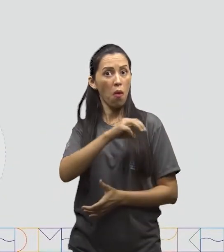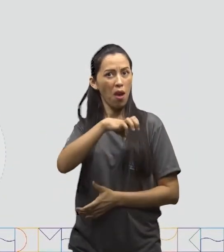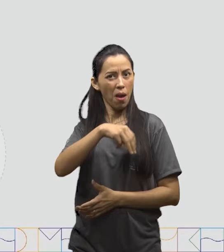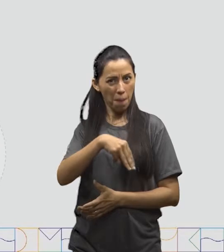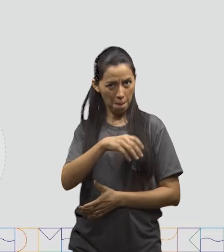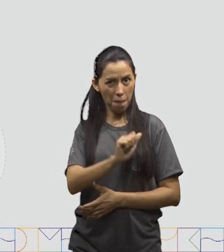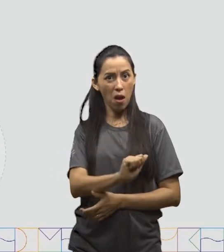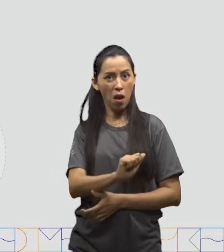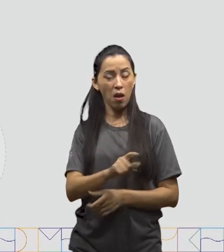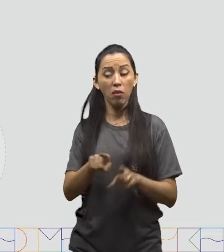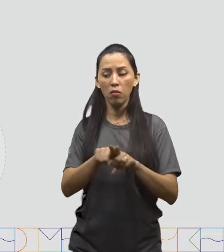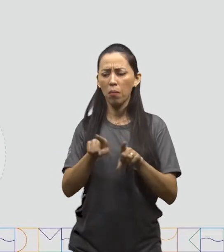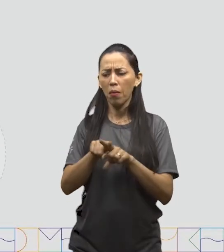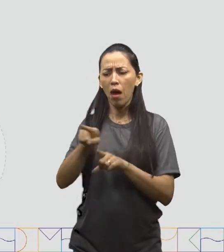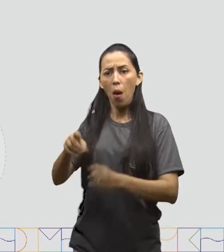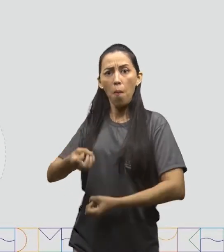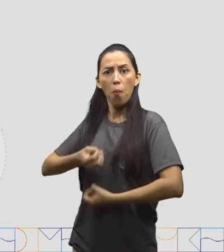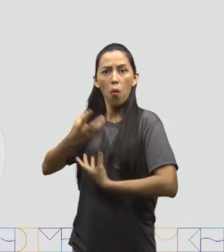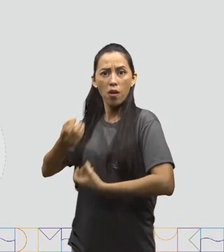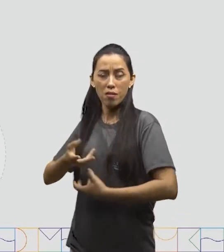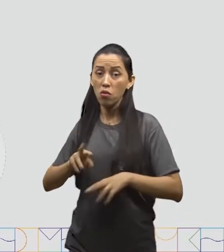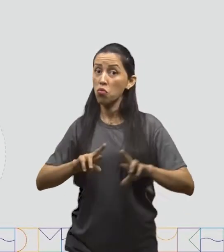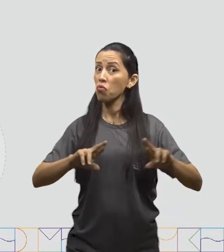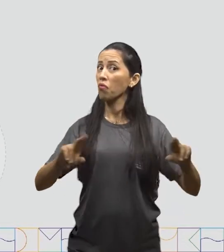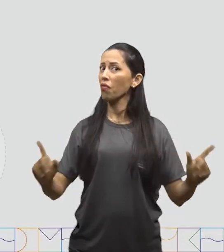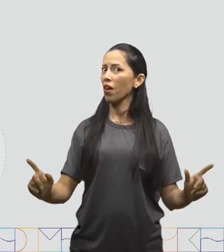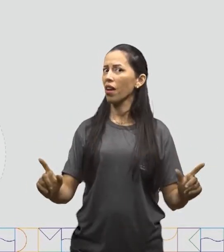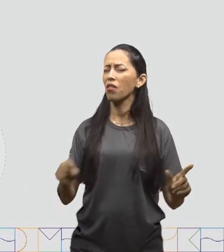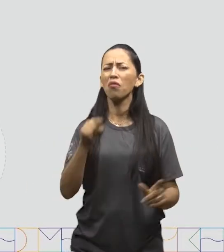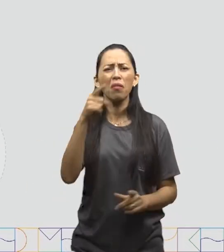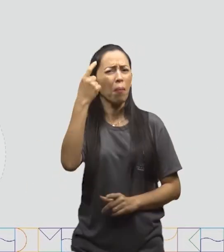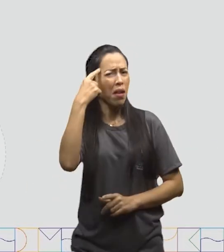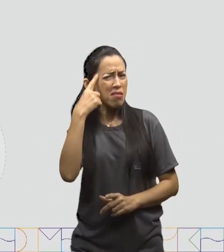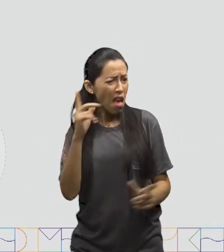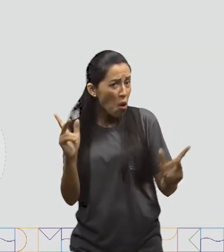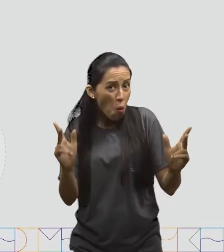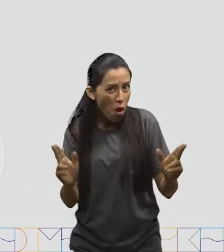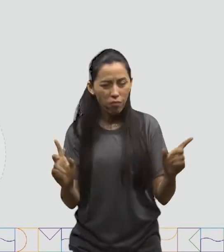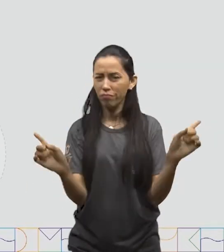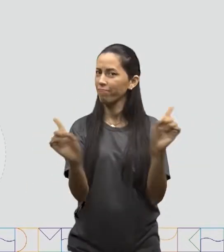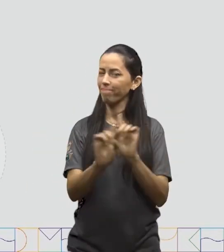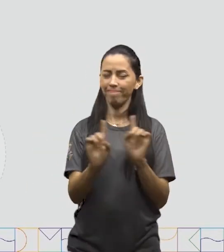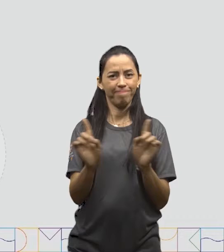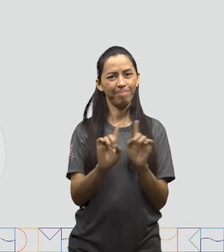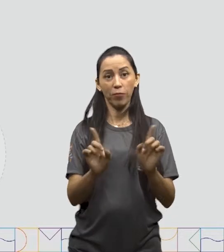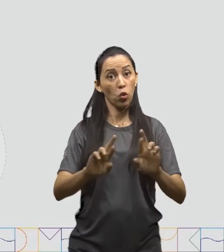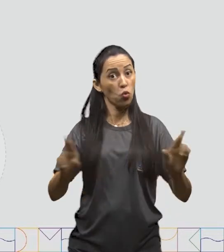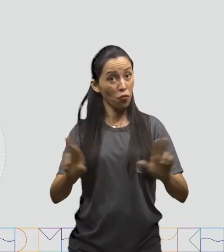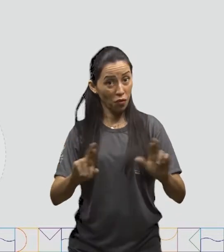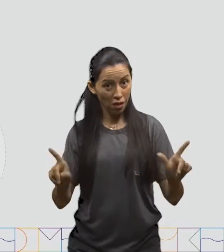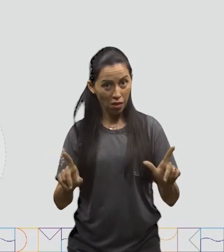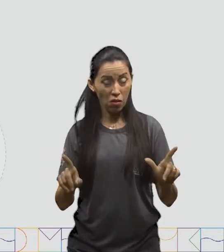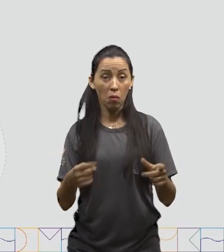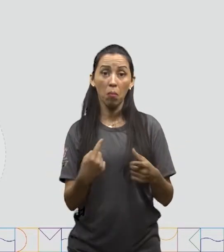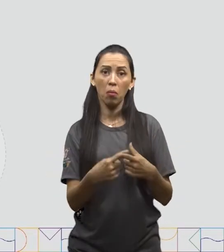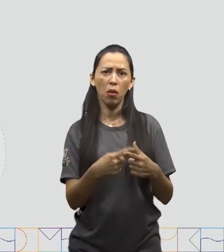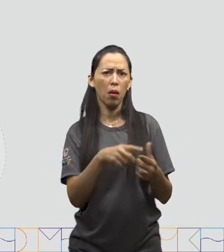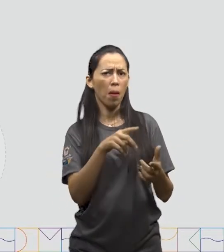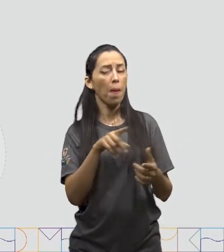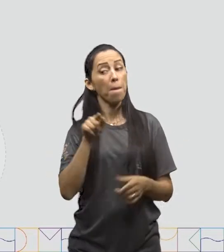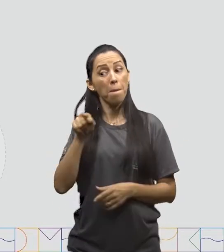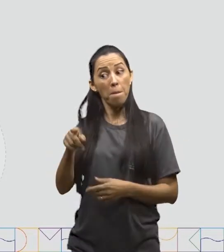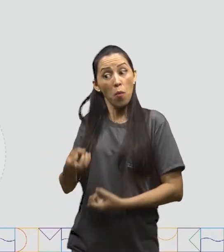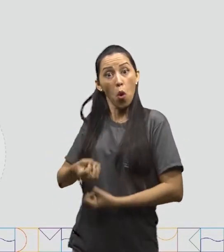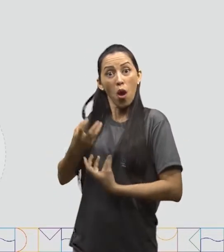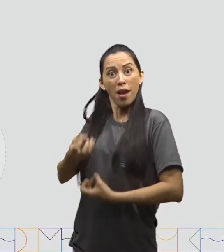aulas anteriores trabalhamos poesias, talvez você ache que é a mesma coisa, mas não é. Poesia